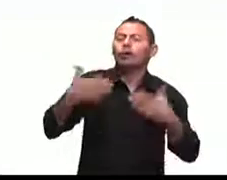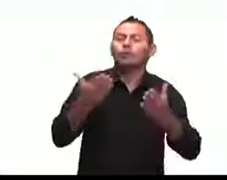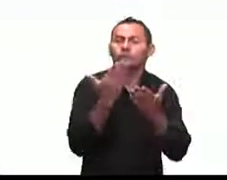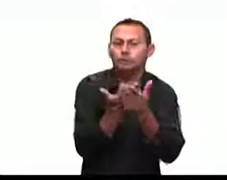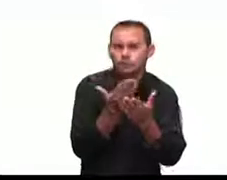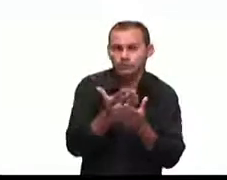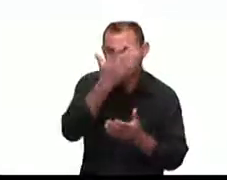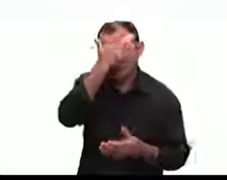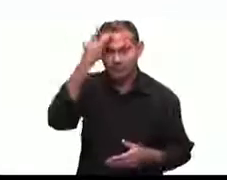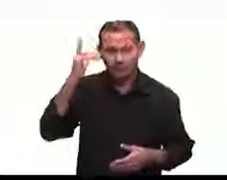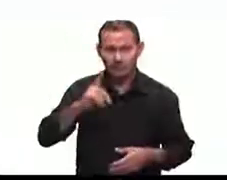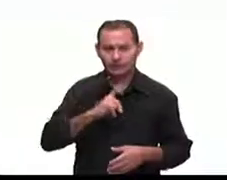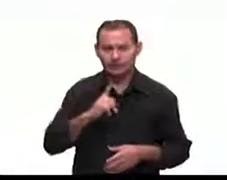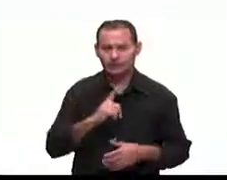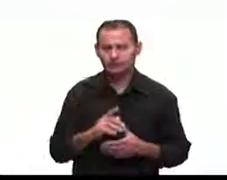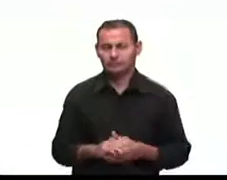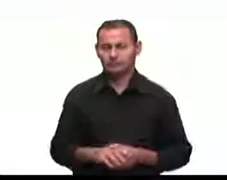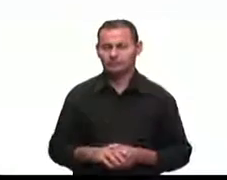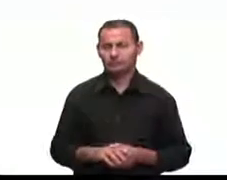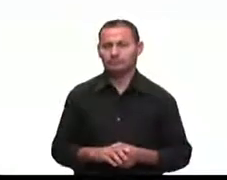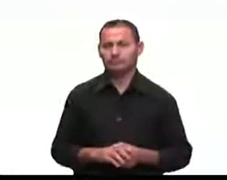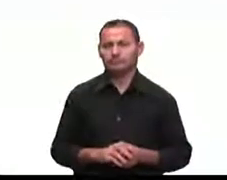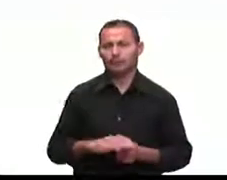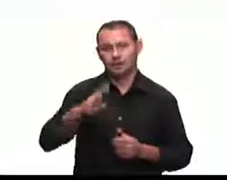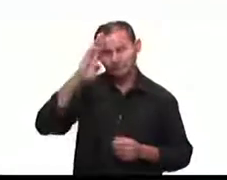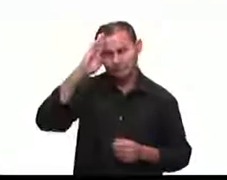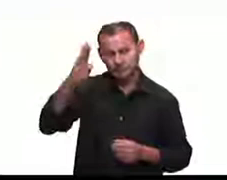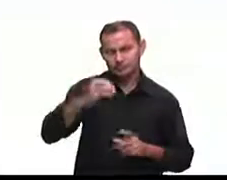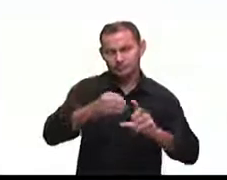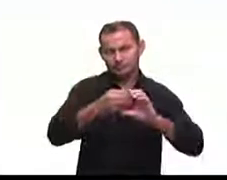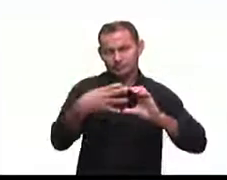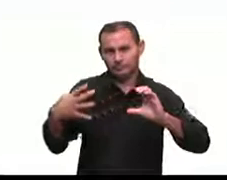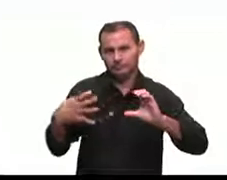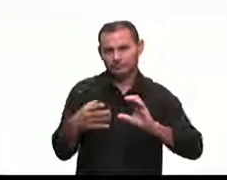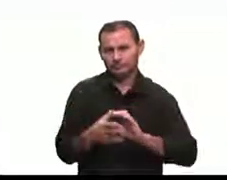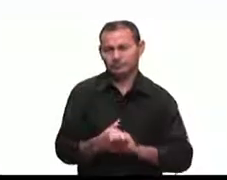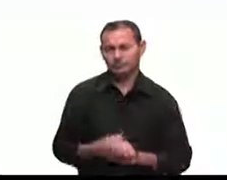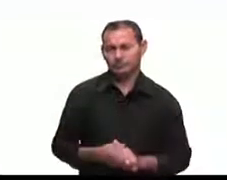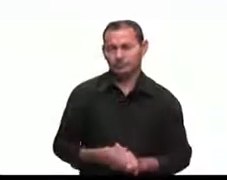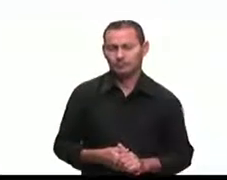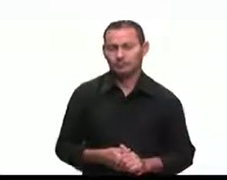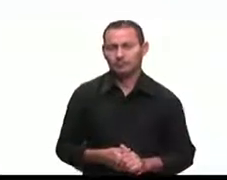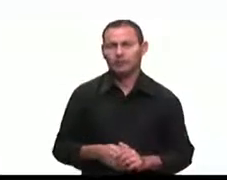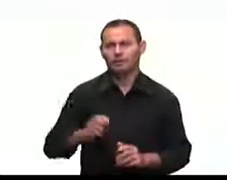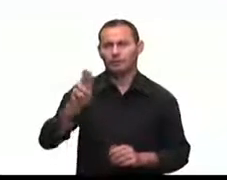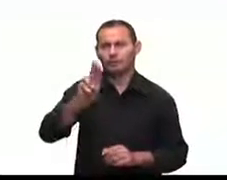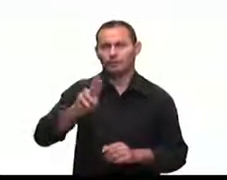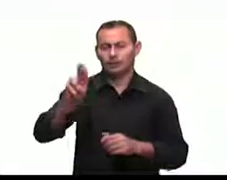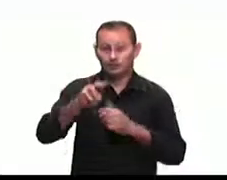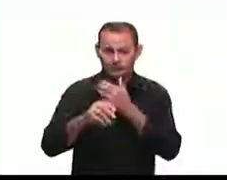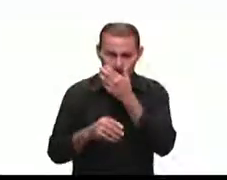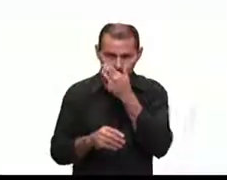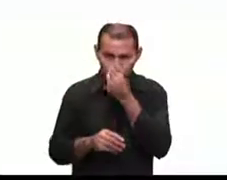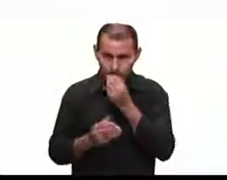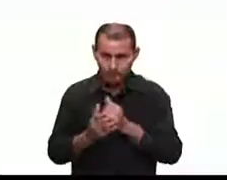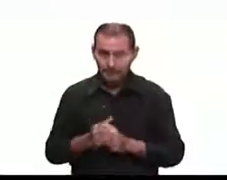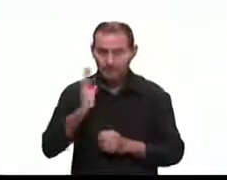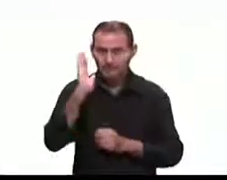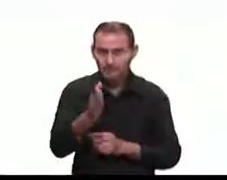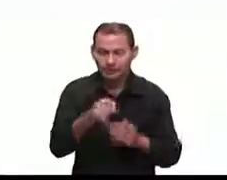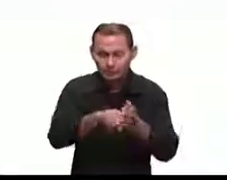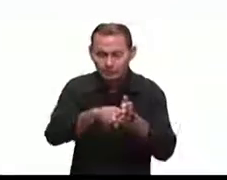escolaridade, né, então, as principais características do consumidor. Já